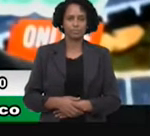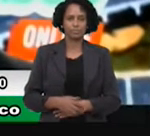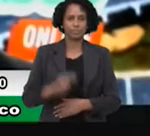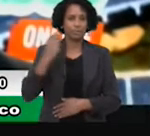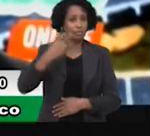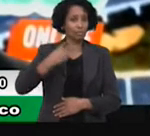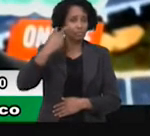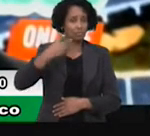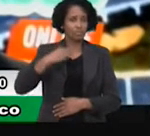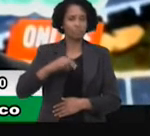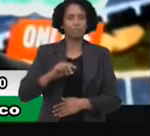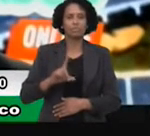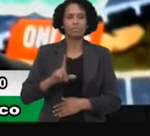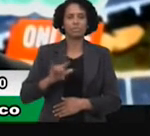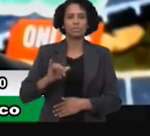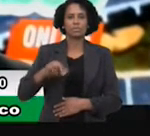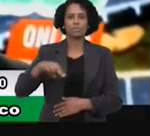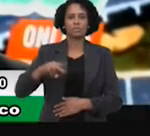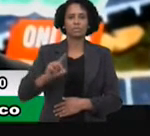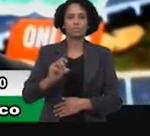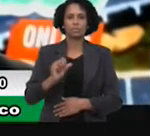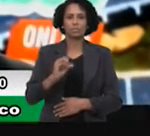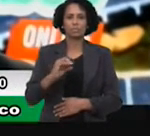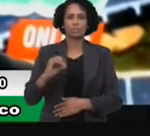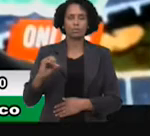Vereador Doutor Lindoso.